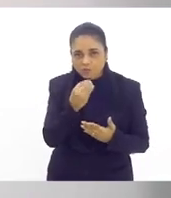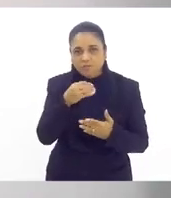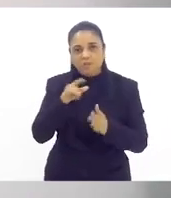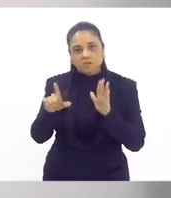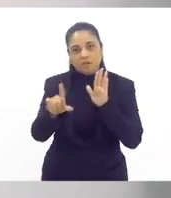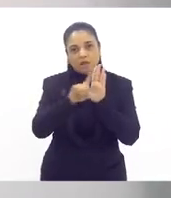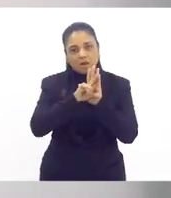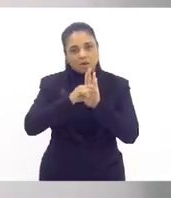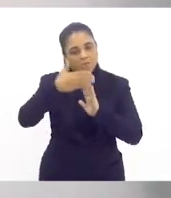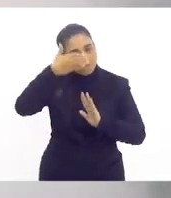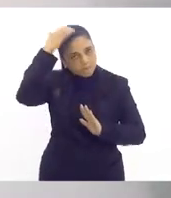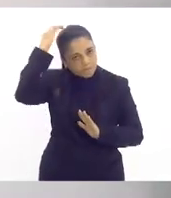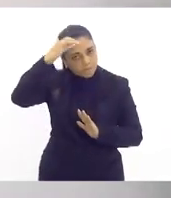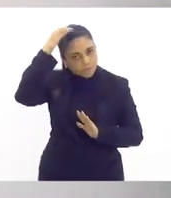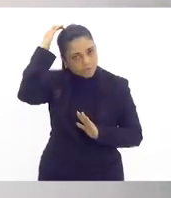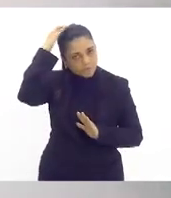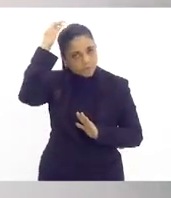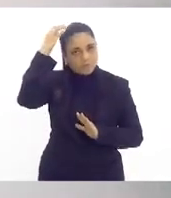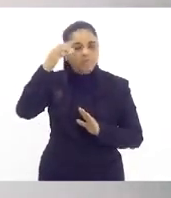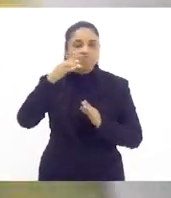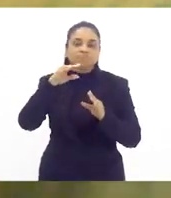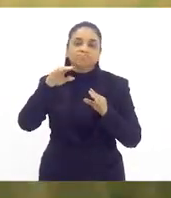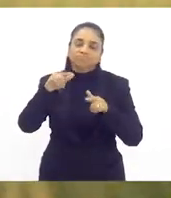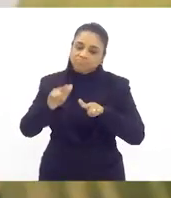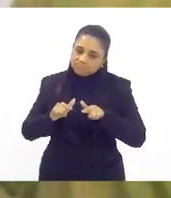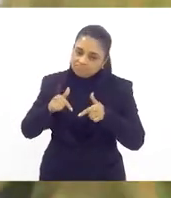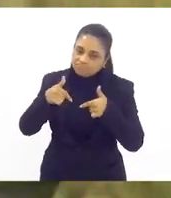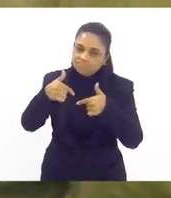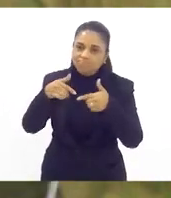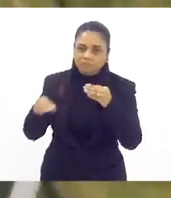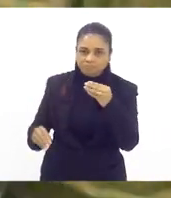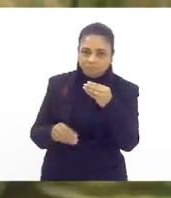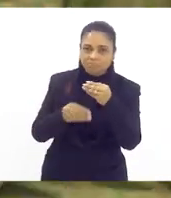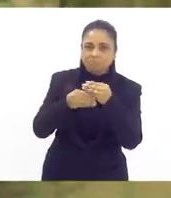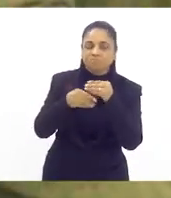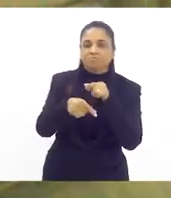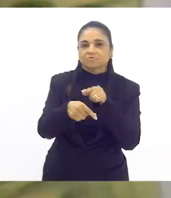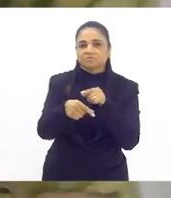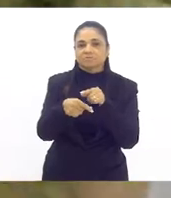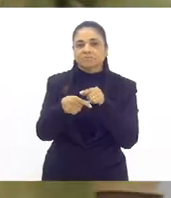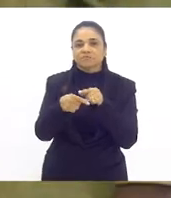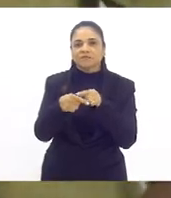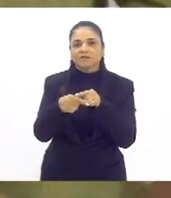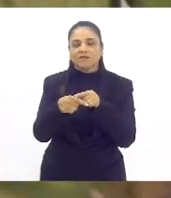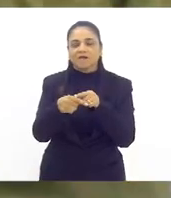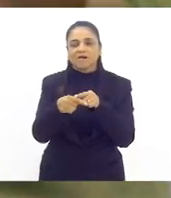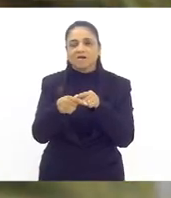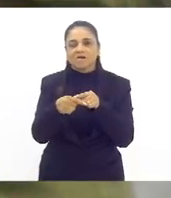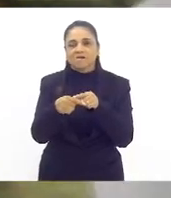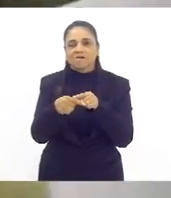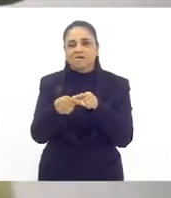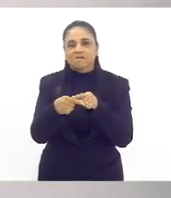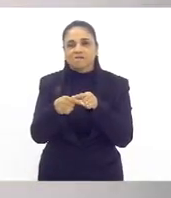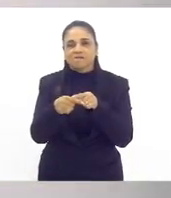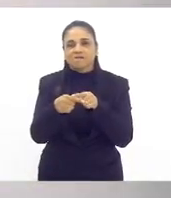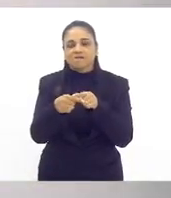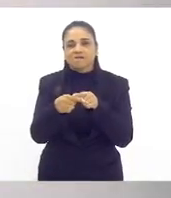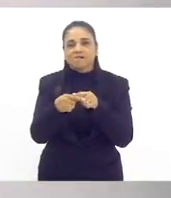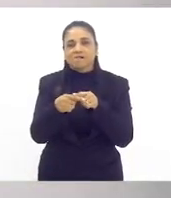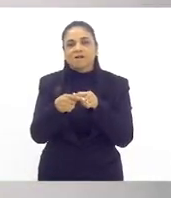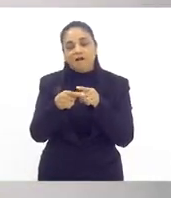Paulo Gustavo da gente implementar algumas ações e eu acho que uma delas é a